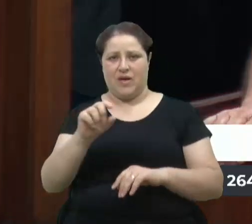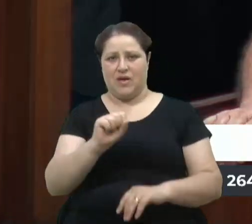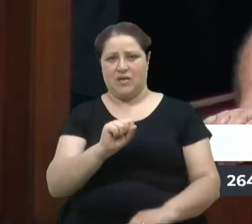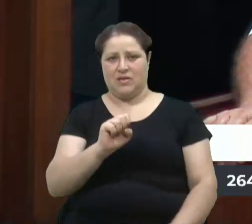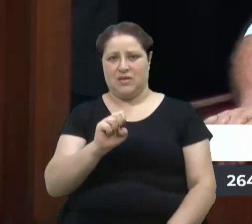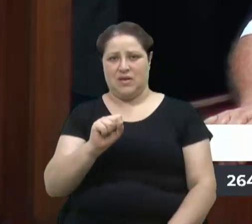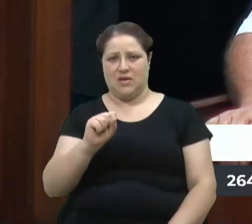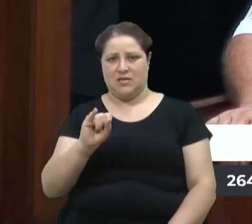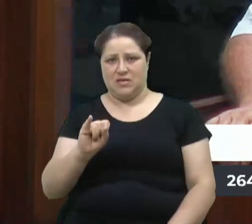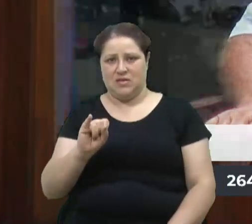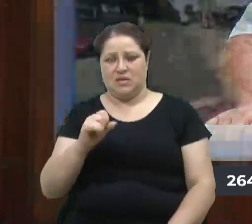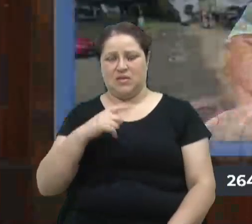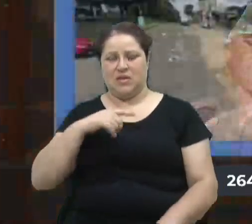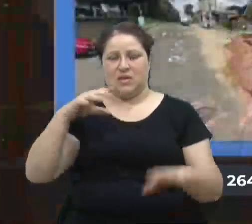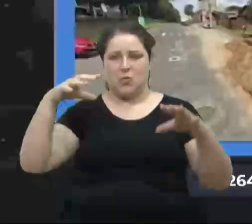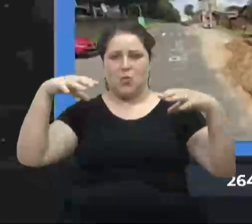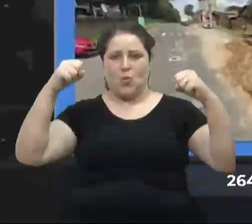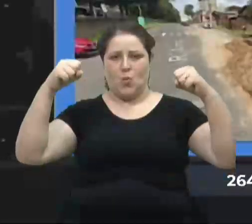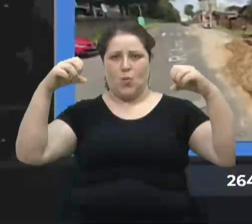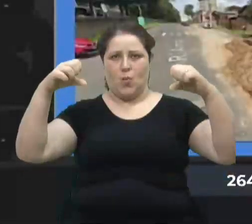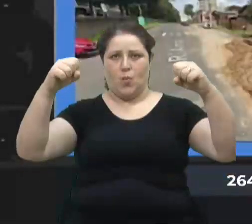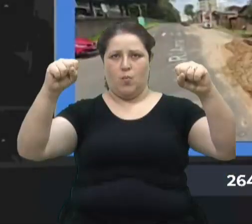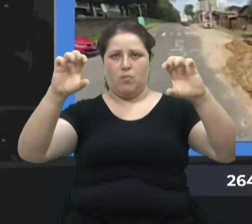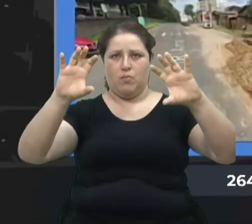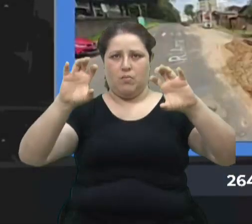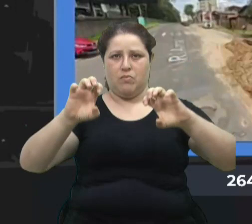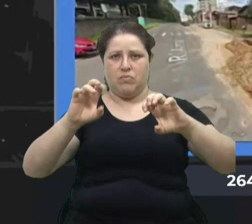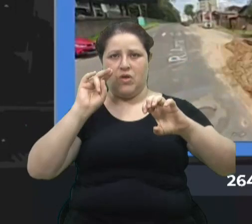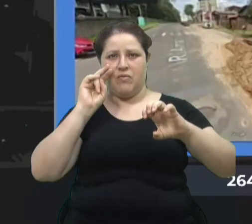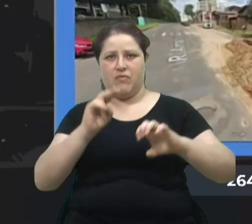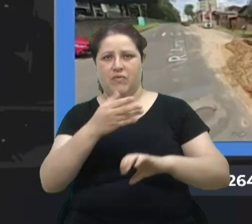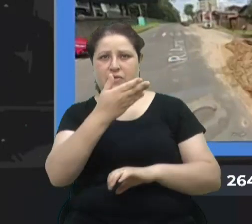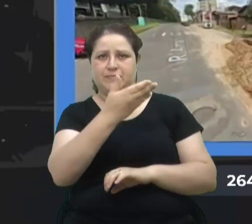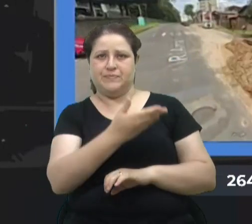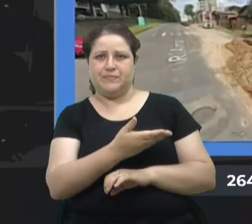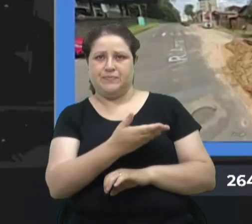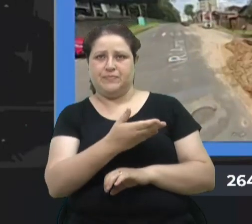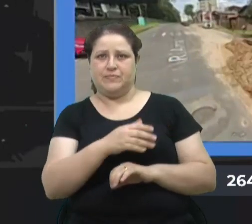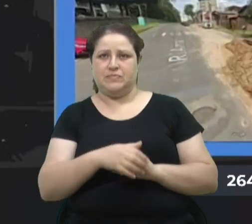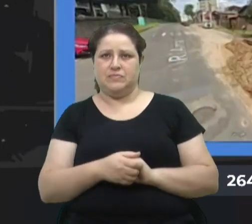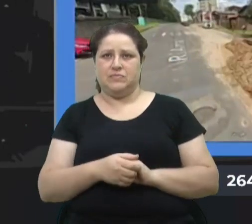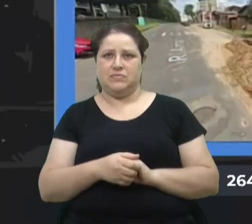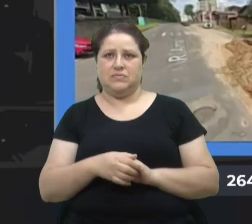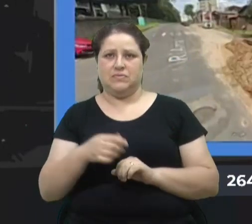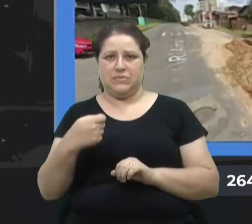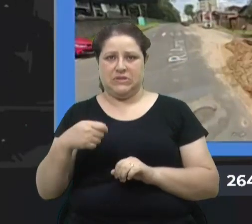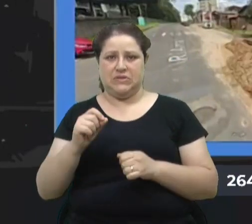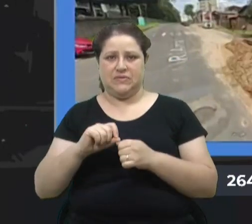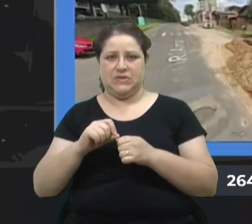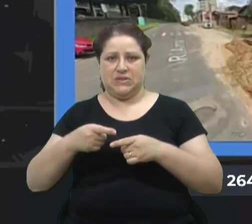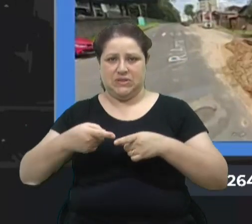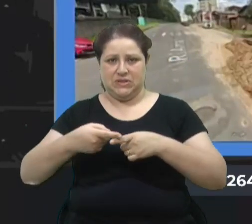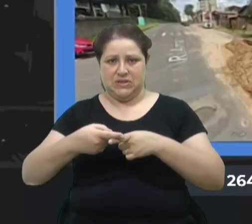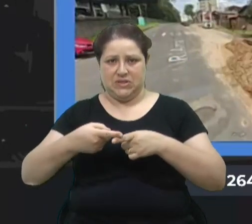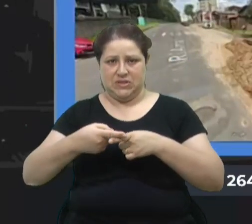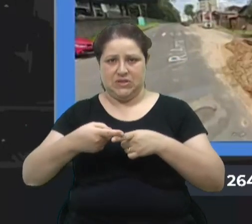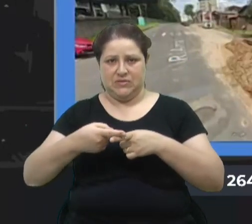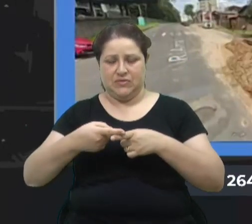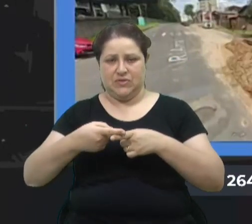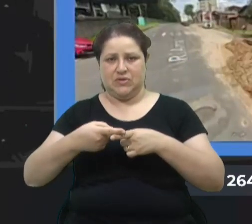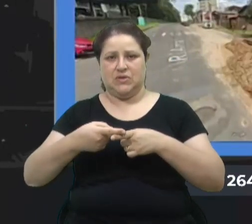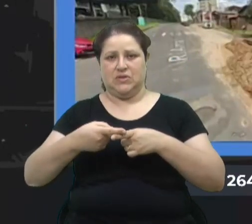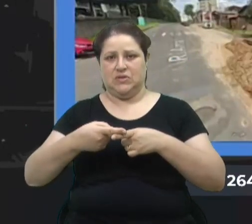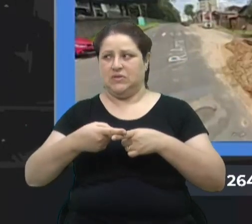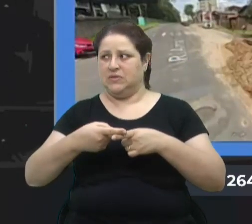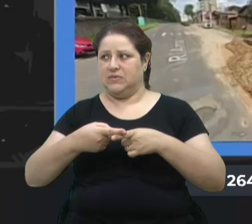escura. E também o trevo que foi feito. O trevo era para ser feito um trevinho, aos nobres pares que